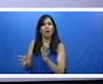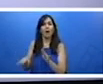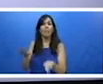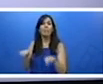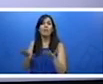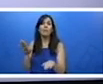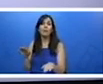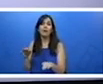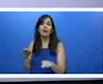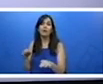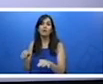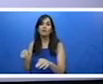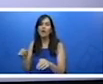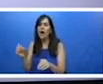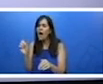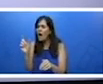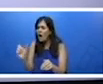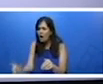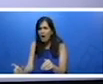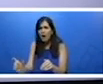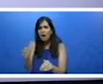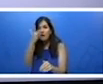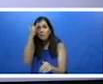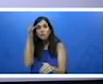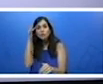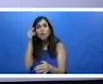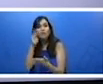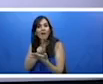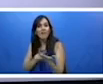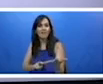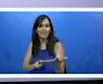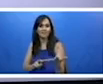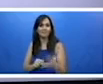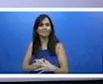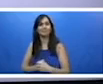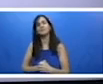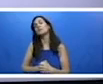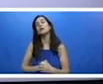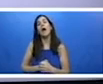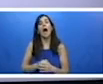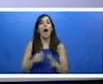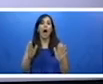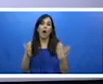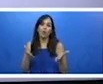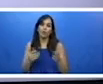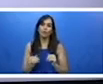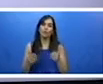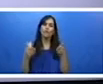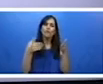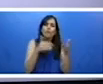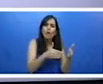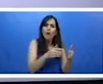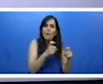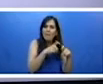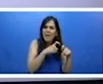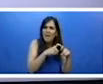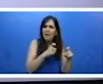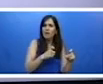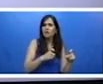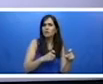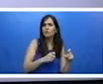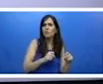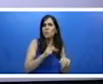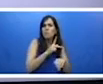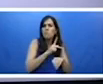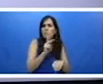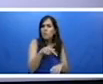com o público-alvo. Se são para professores, para médicos, ela vai ter que ser formal. Então, tudo depende